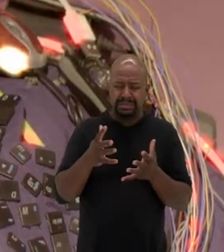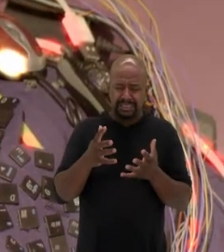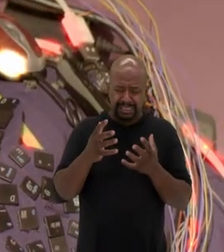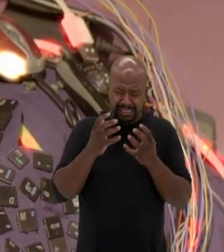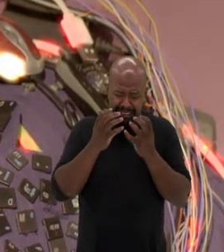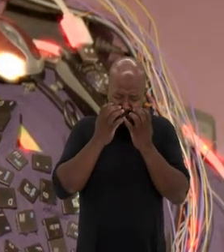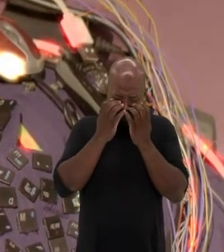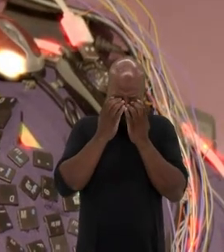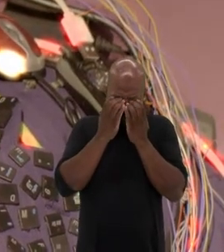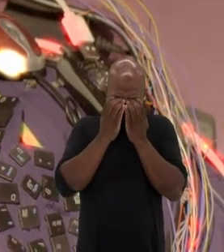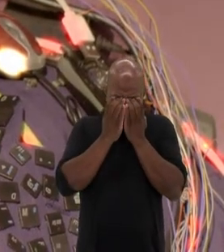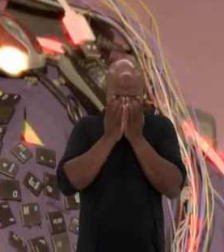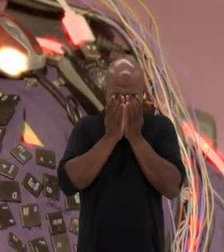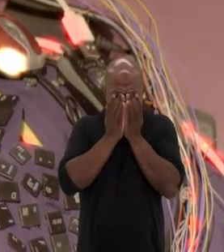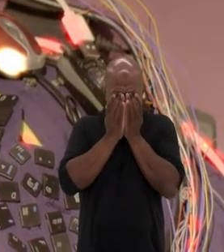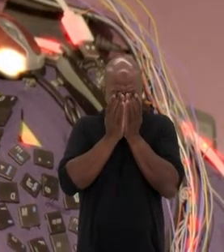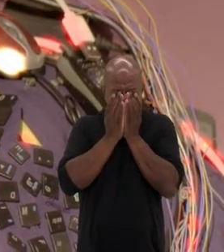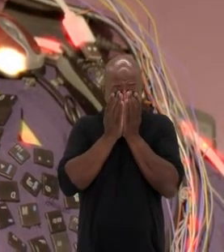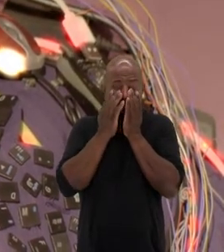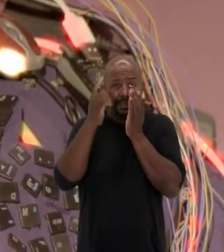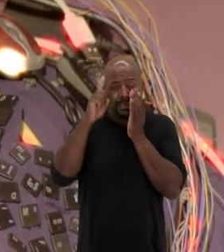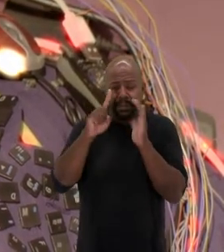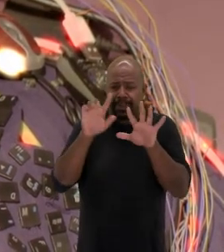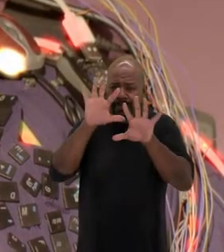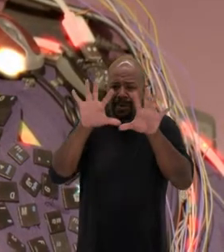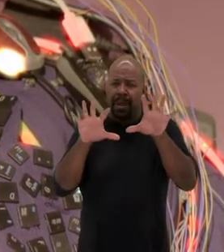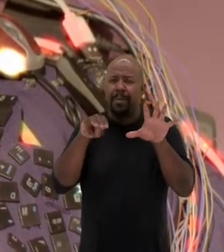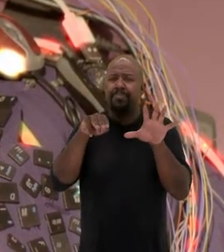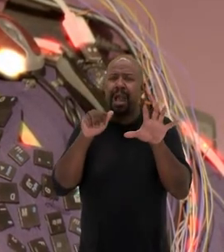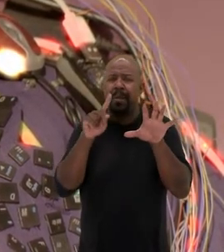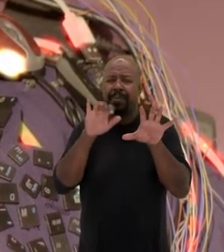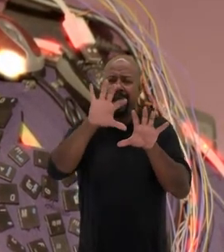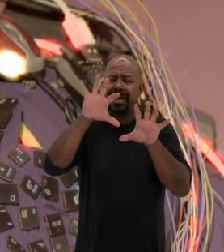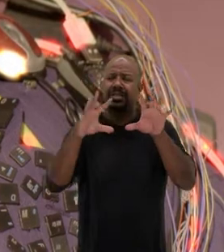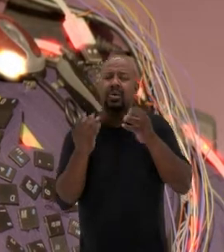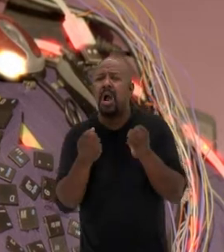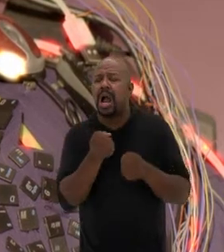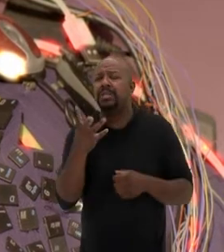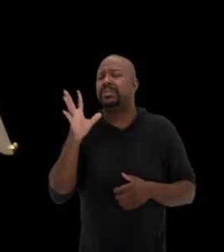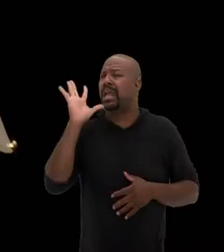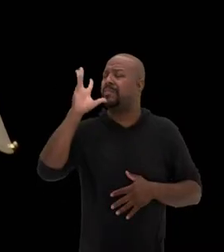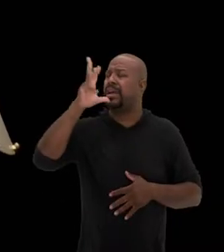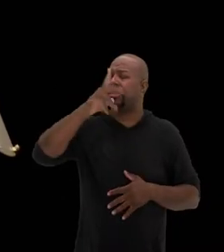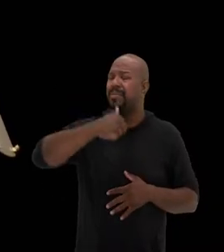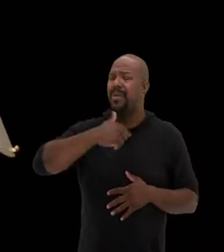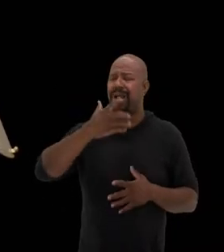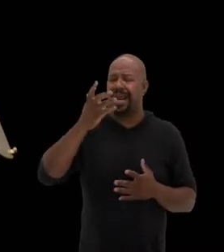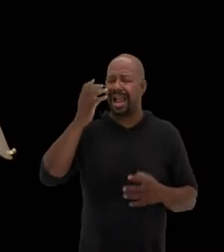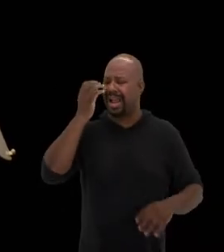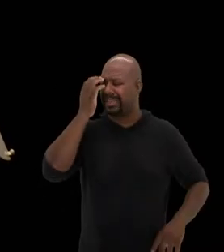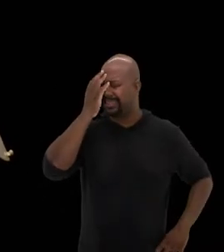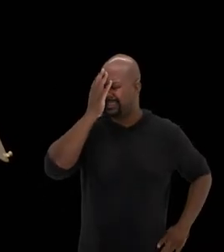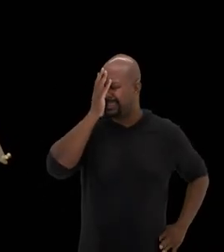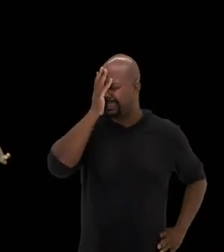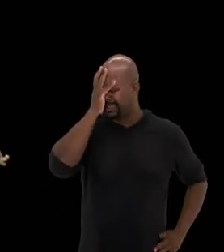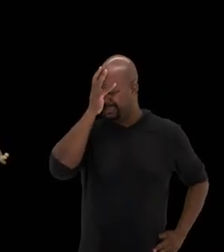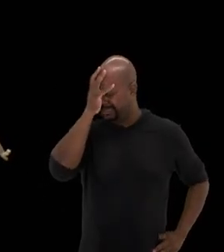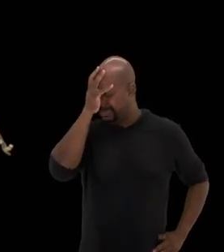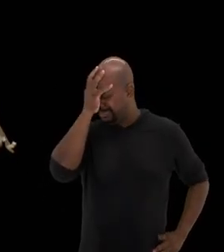Deitado no chão. Não sabemos ainda quanto tempo vão demorar. Quase chorando.